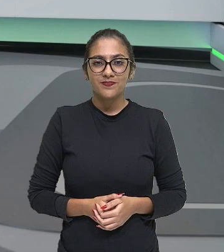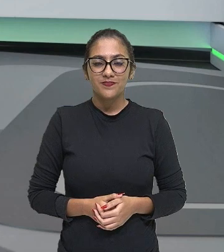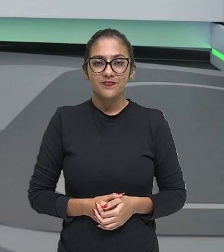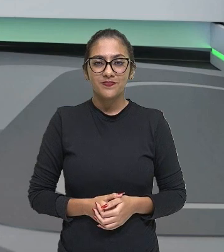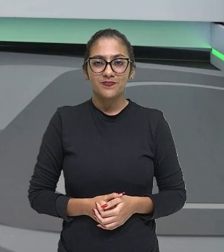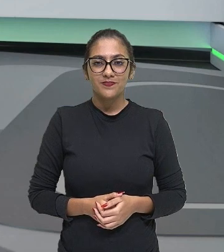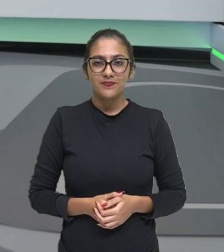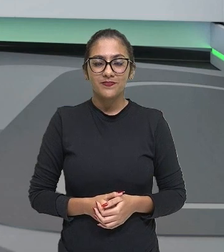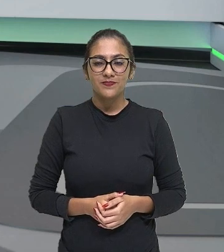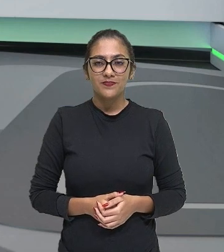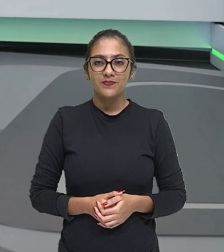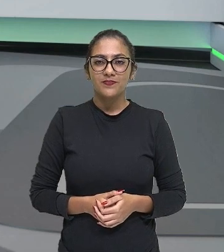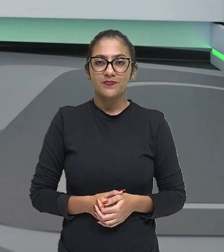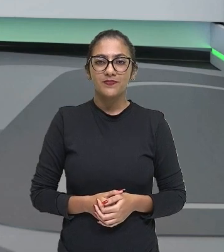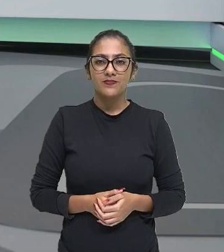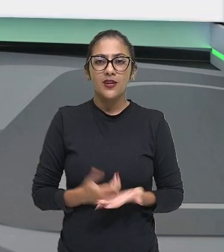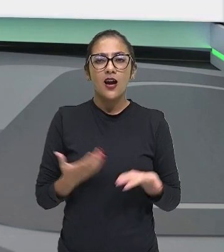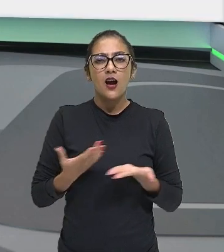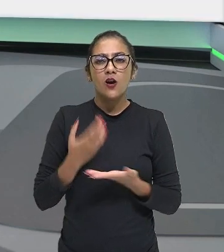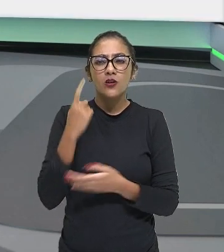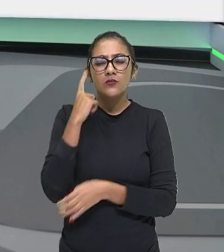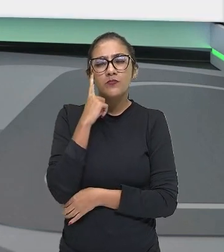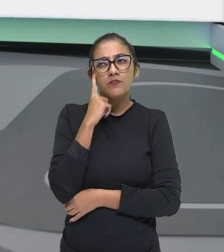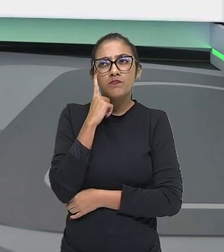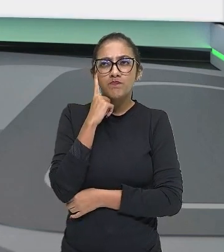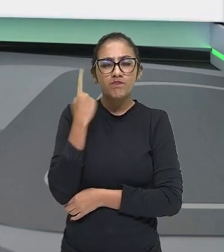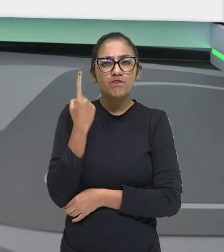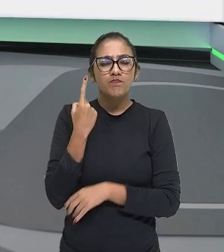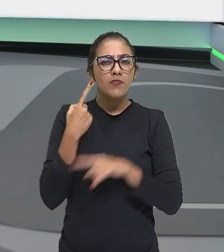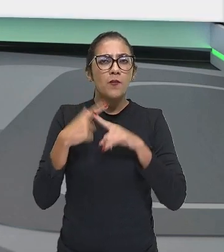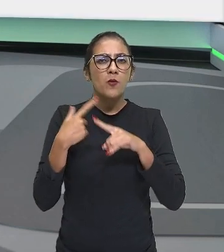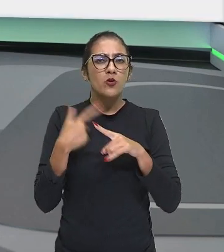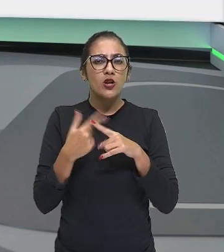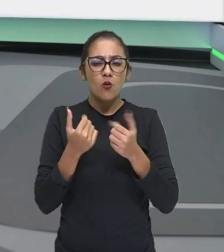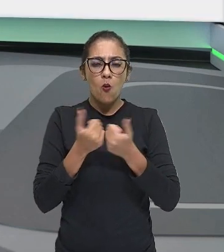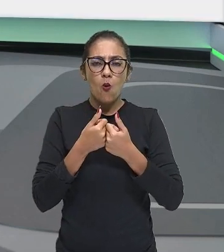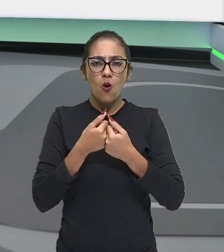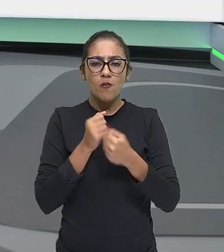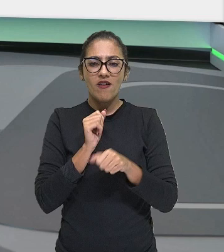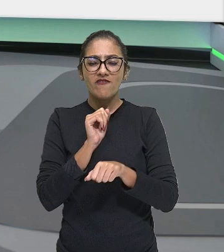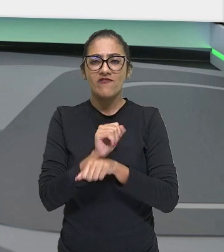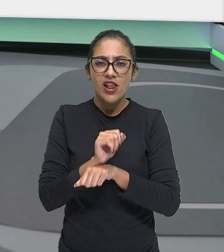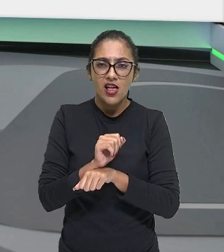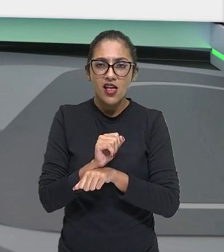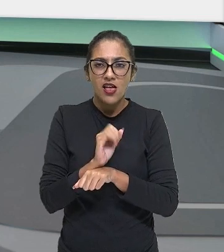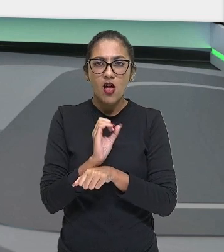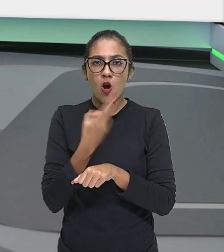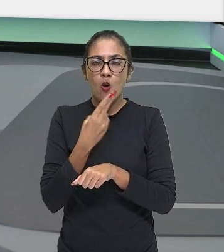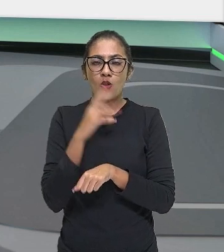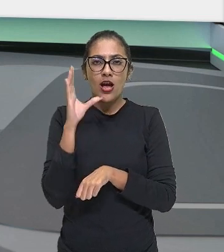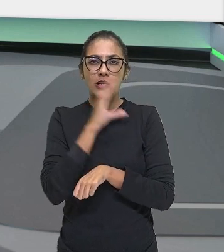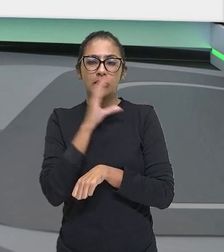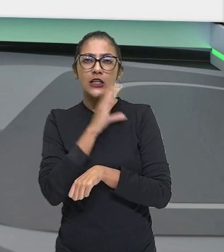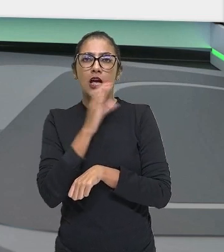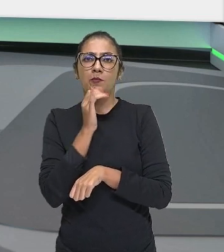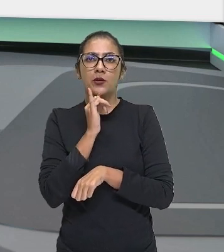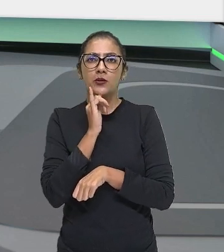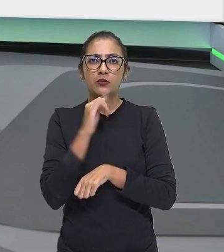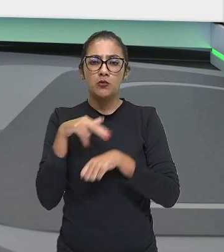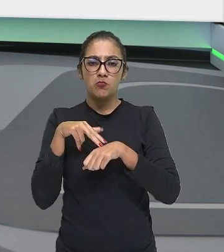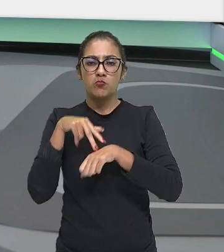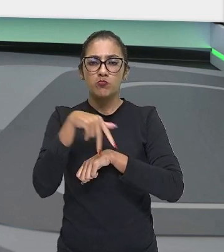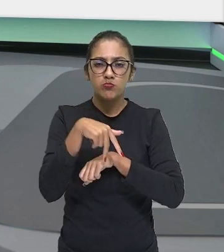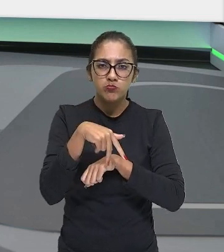Vamos pensar. Por que quando um ônibus freia ou acelera, somos empurrados para frente ou para